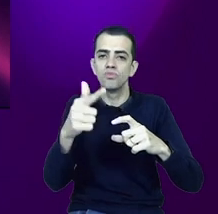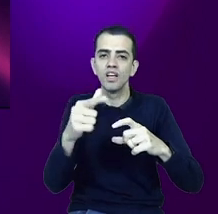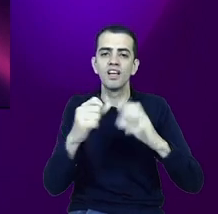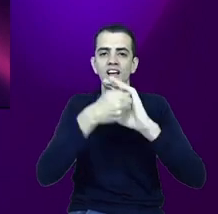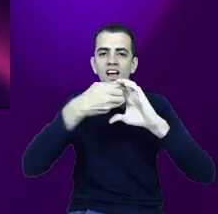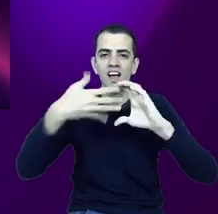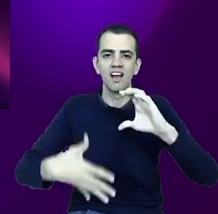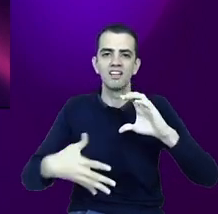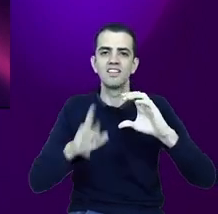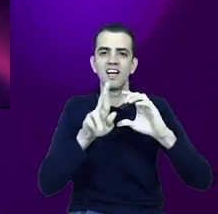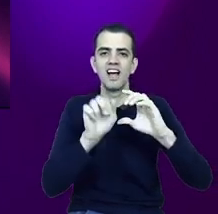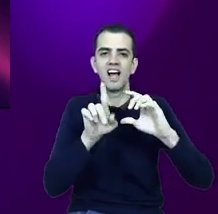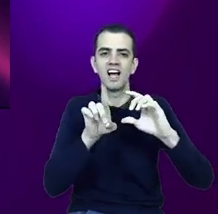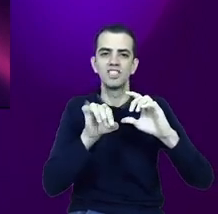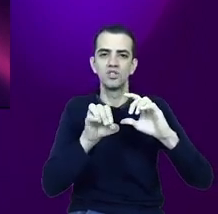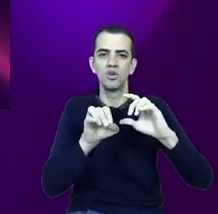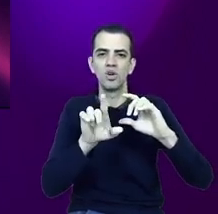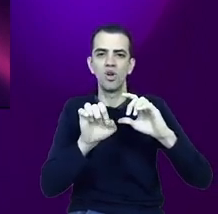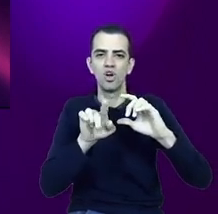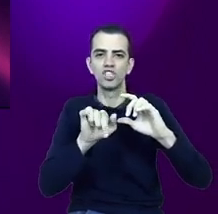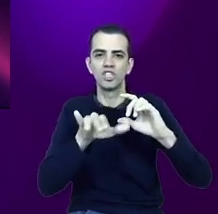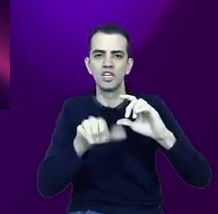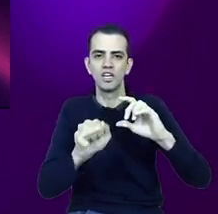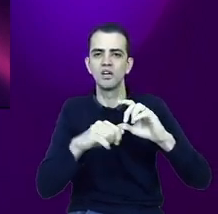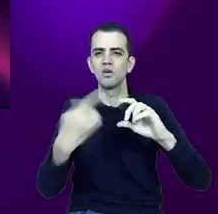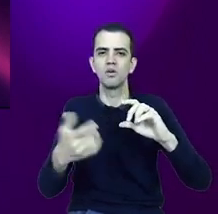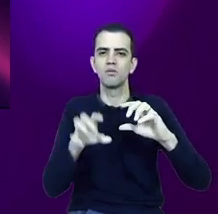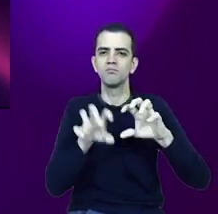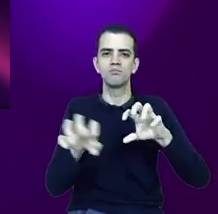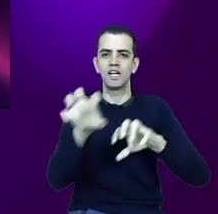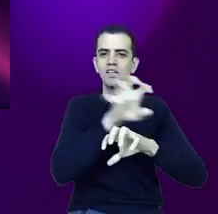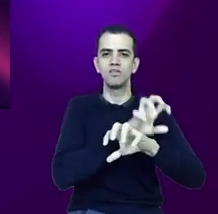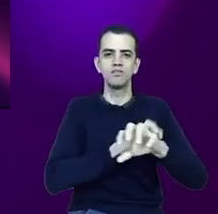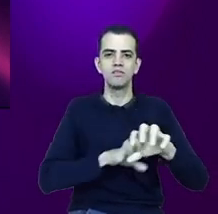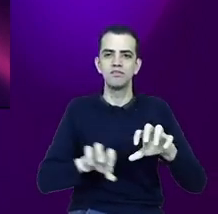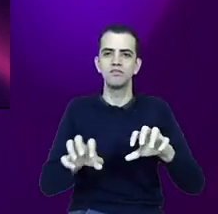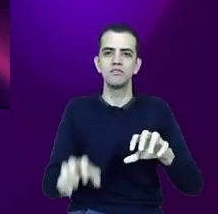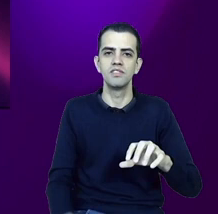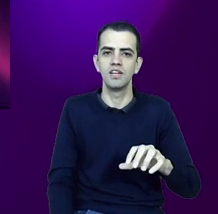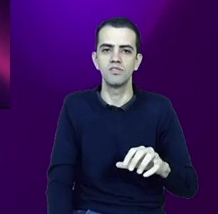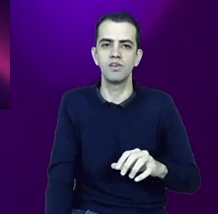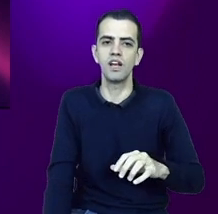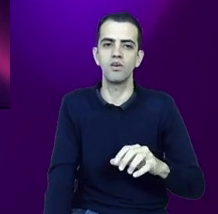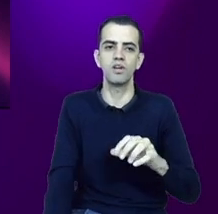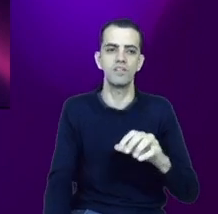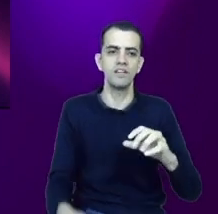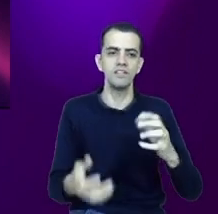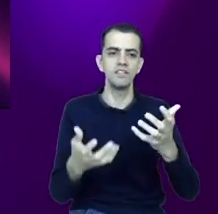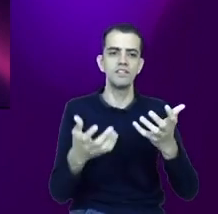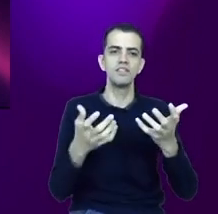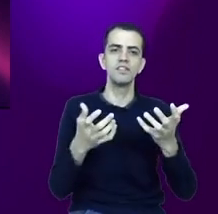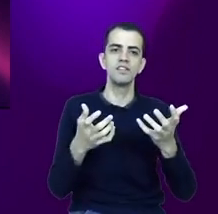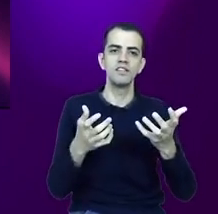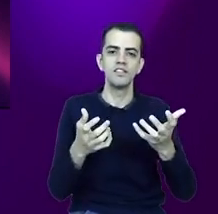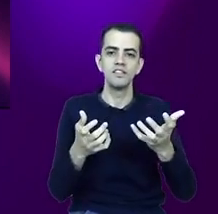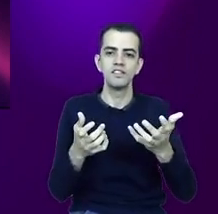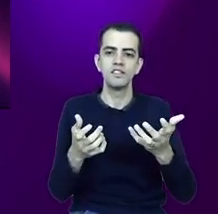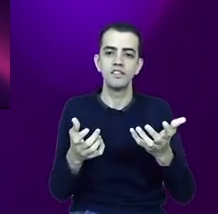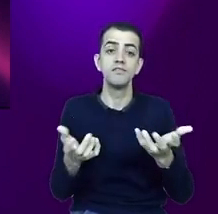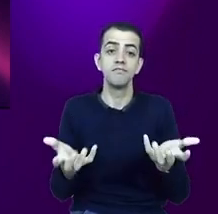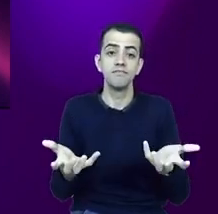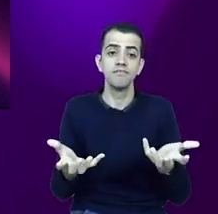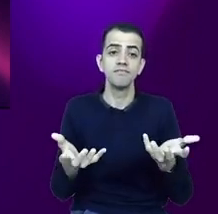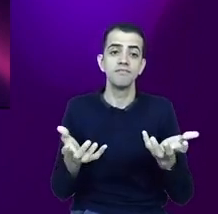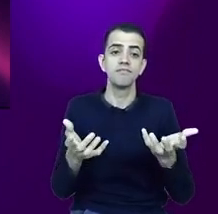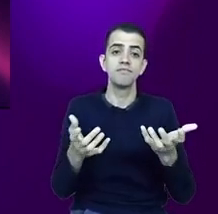radiológicas, nem histopatológicas, moleculares de agressividade, ele realmente tem algum benefício sobre o tempo livre